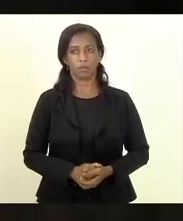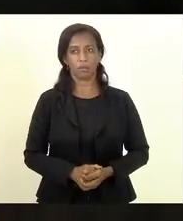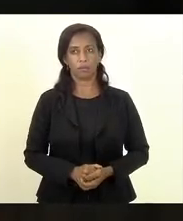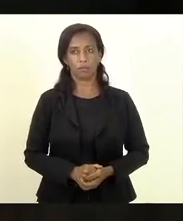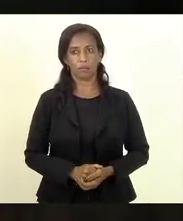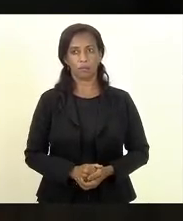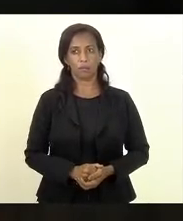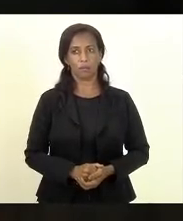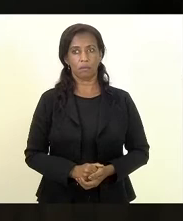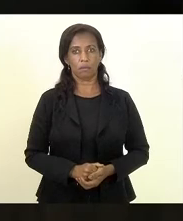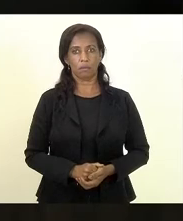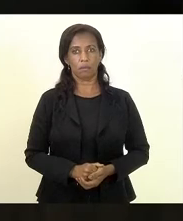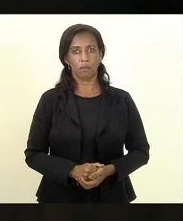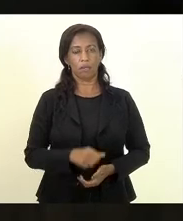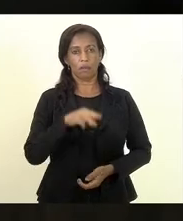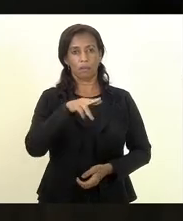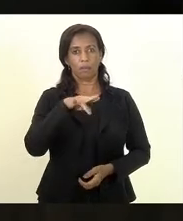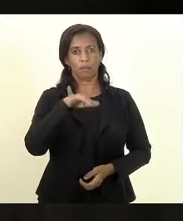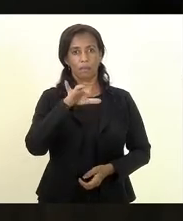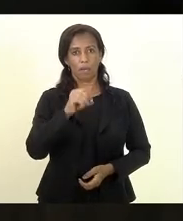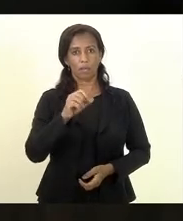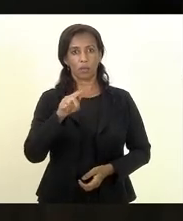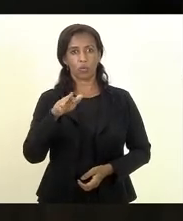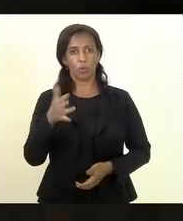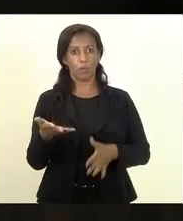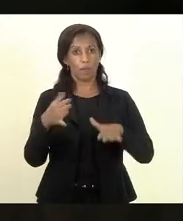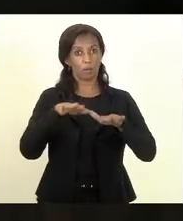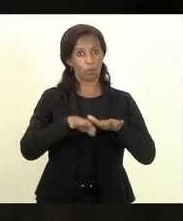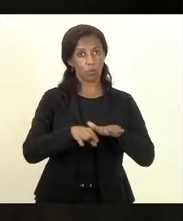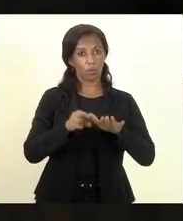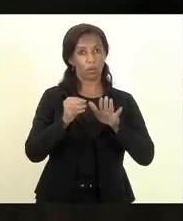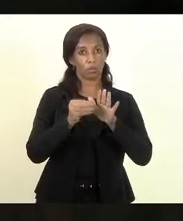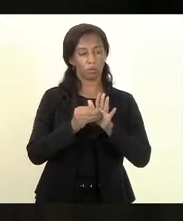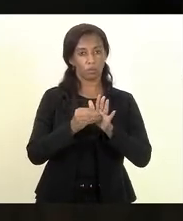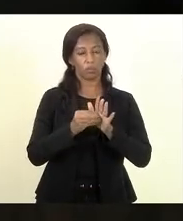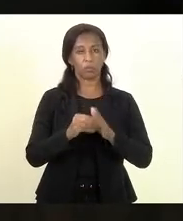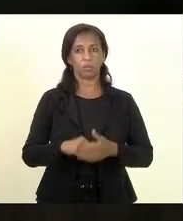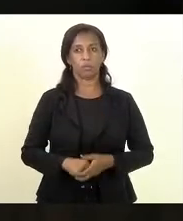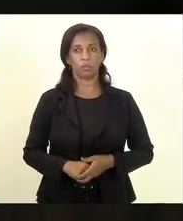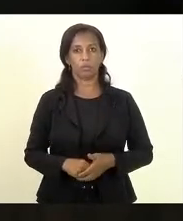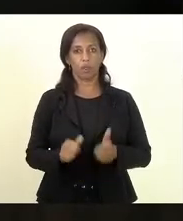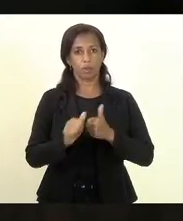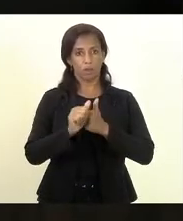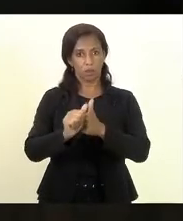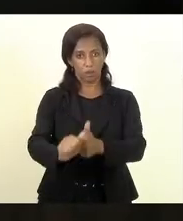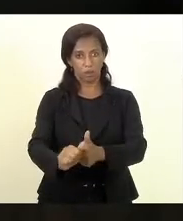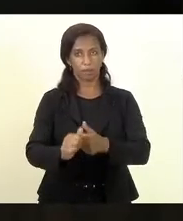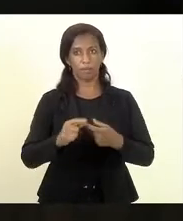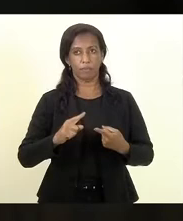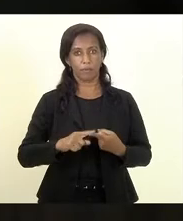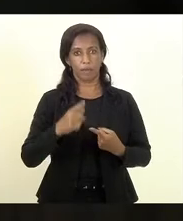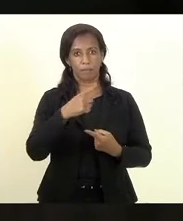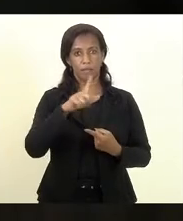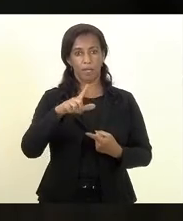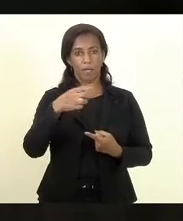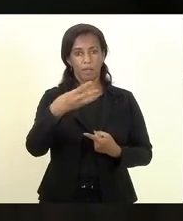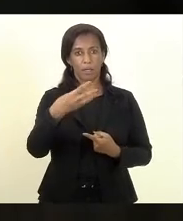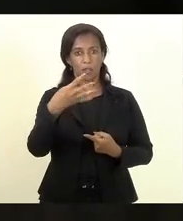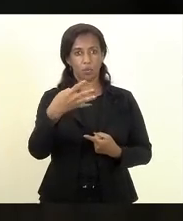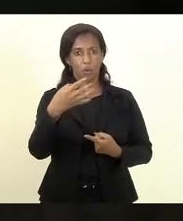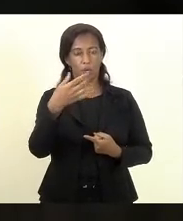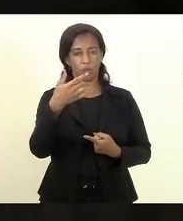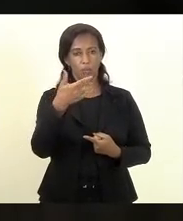de autoria do deputado Márcio Alberto, que requer a inclusão, as inclusões a seguir. Projeto de lei